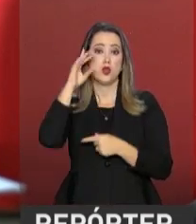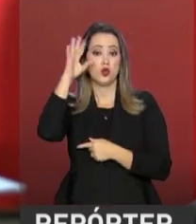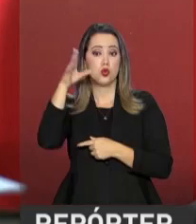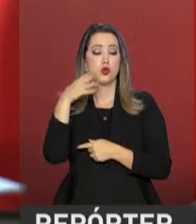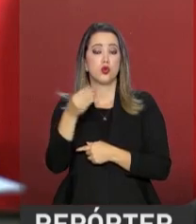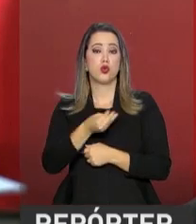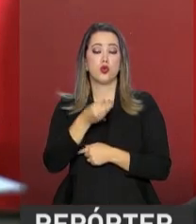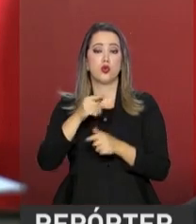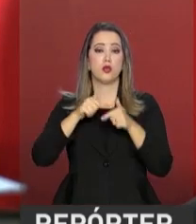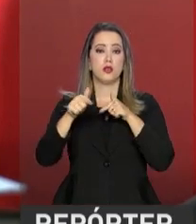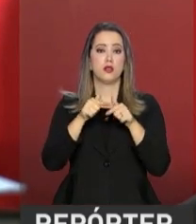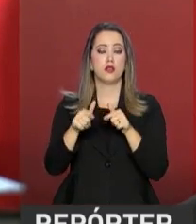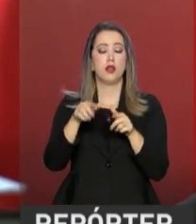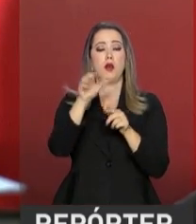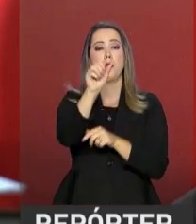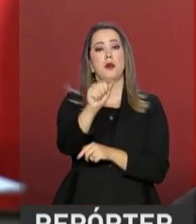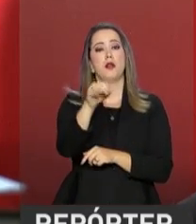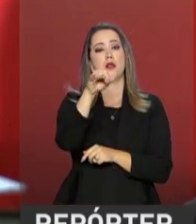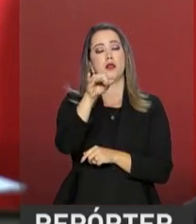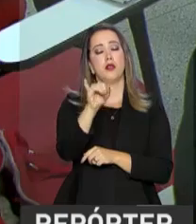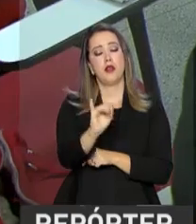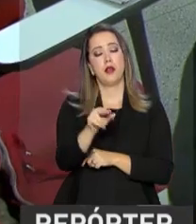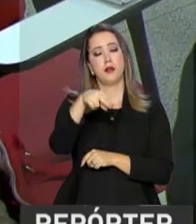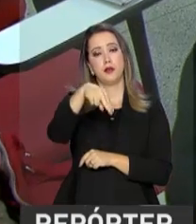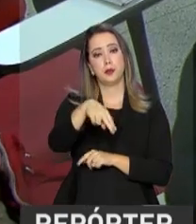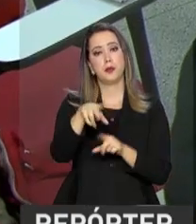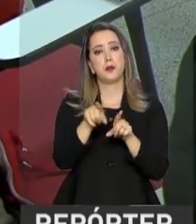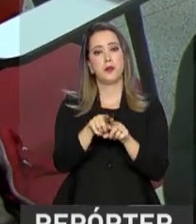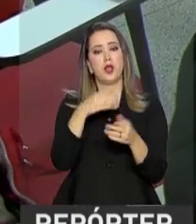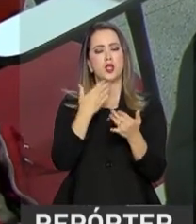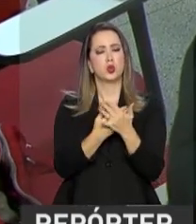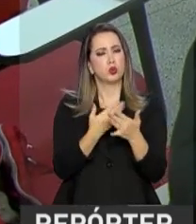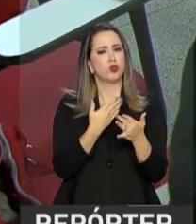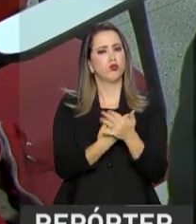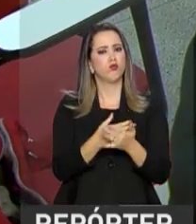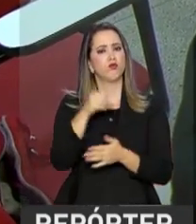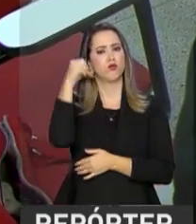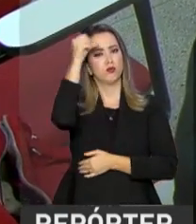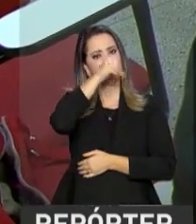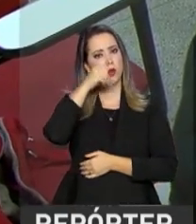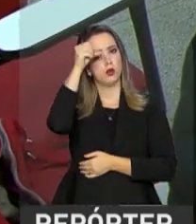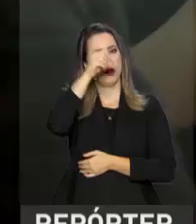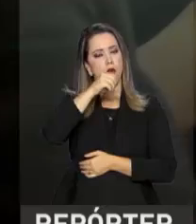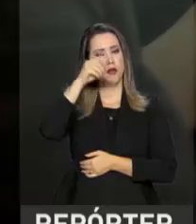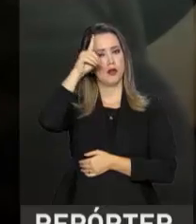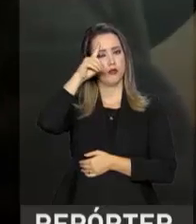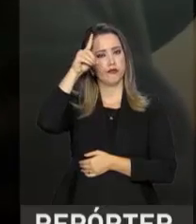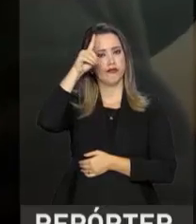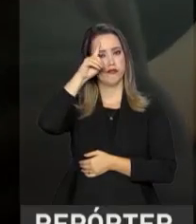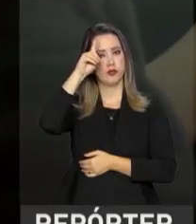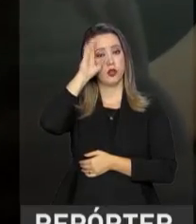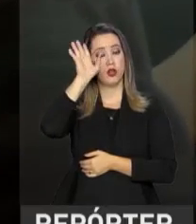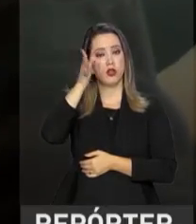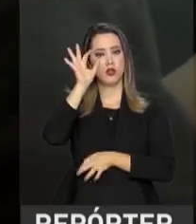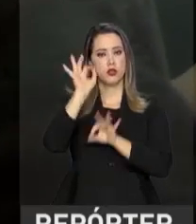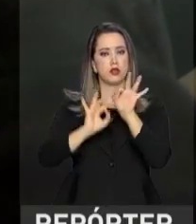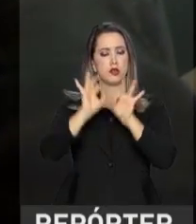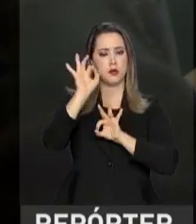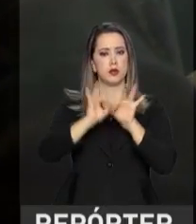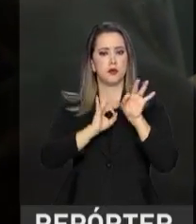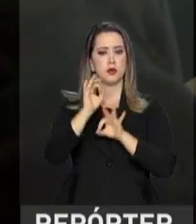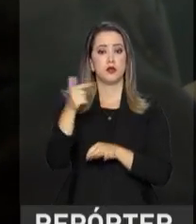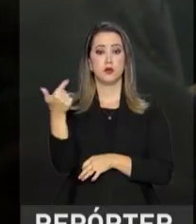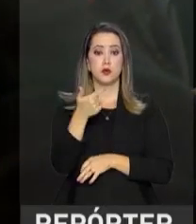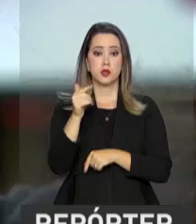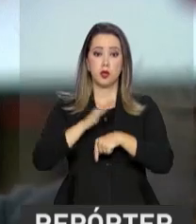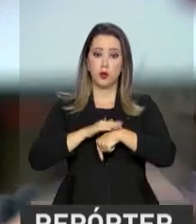agência brasileira de inteligência abin ela estuda pelo menos nove horas por dia e já está se preparando para a